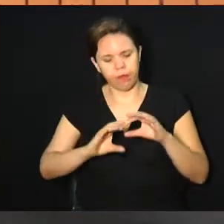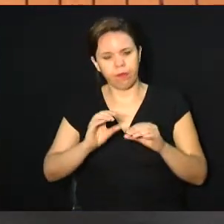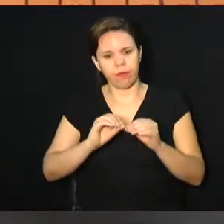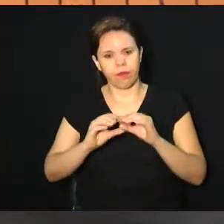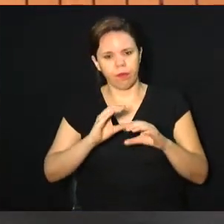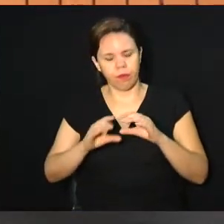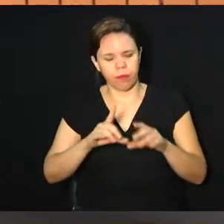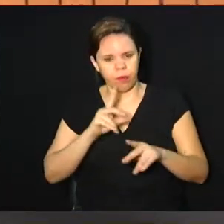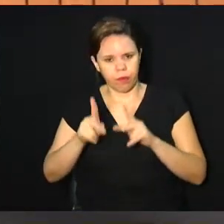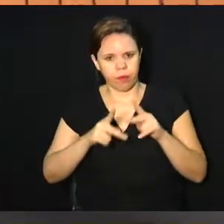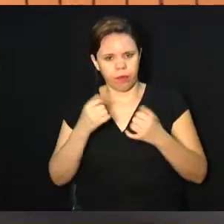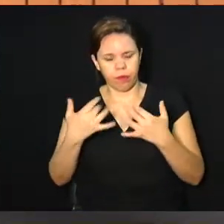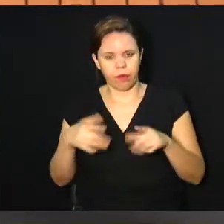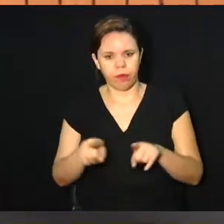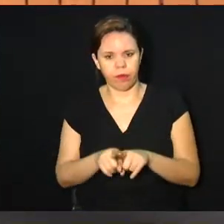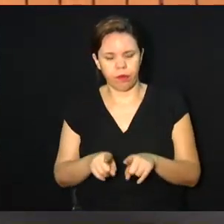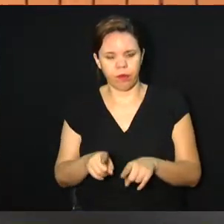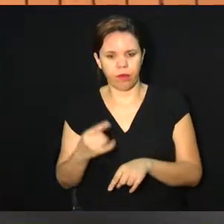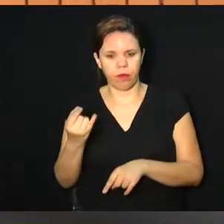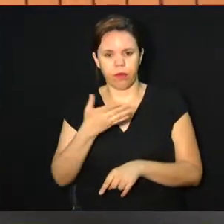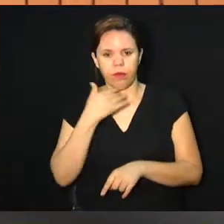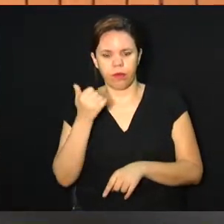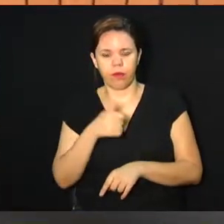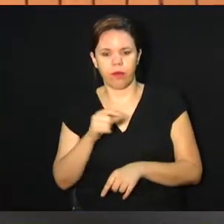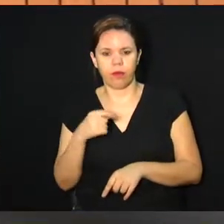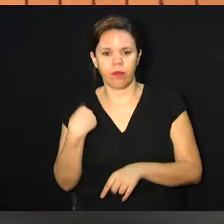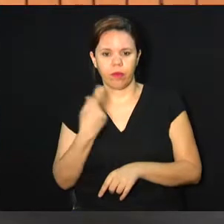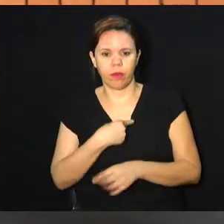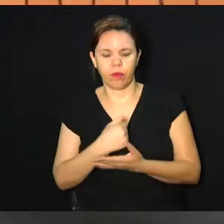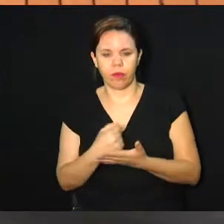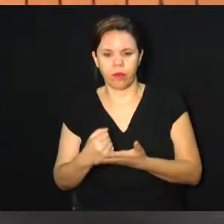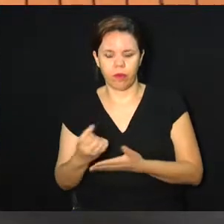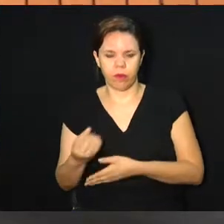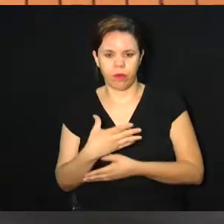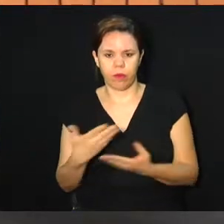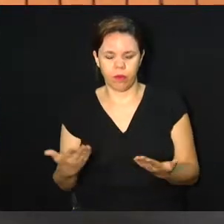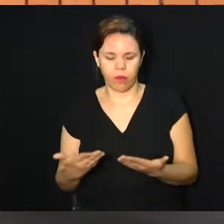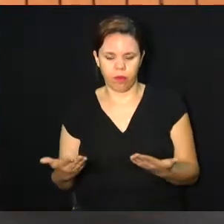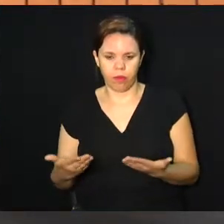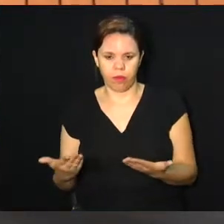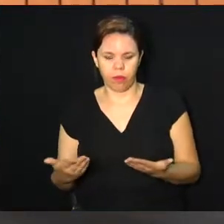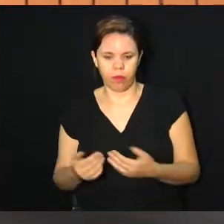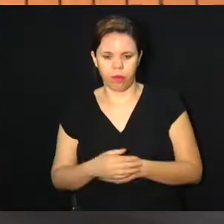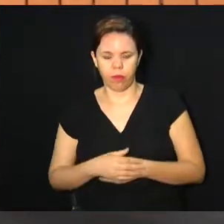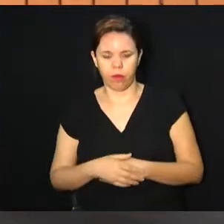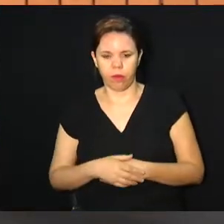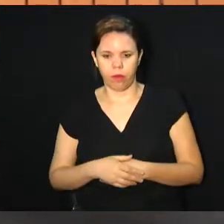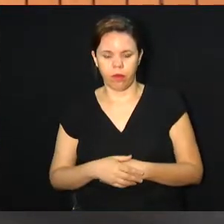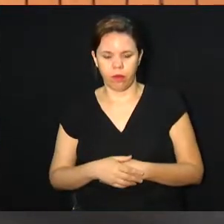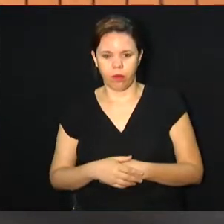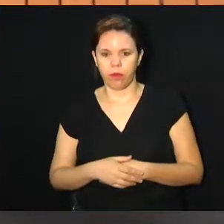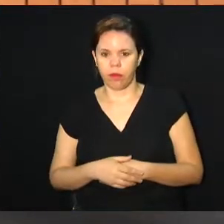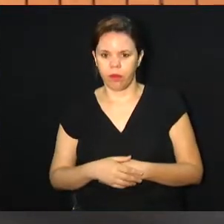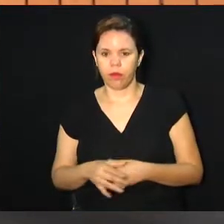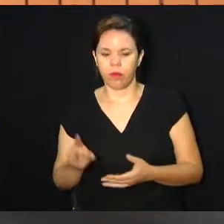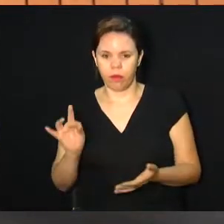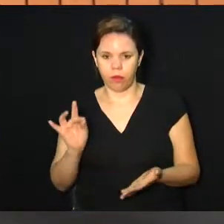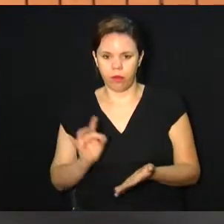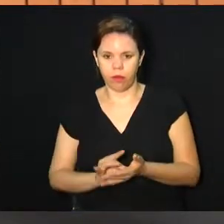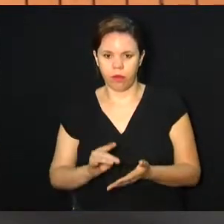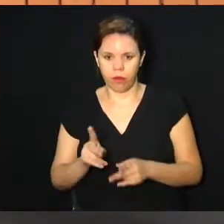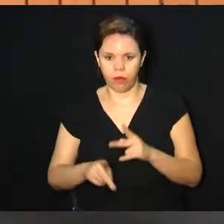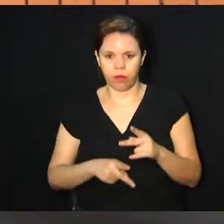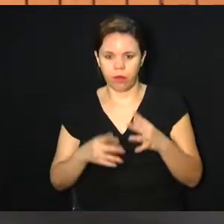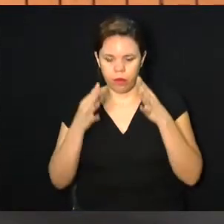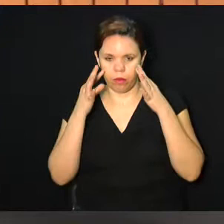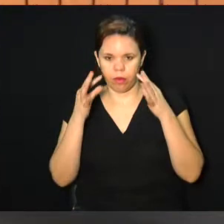tem pontos muito bons, melhores do que o nosso contrato atual. Então, valide isso com a população, ouça a